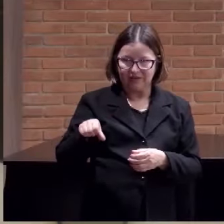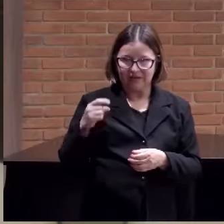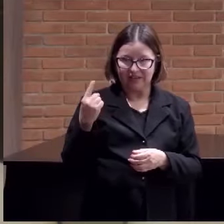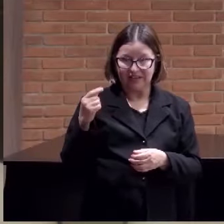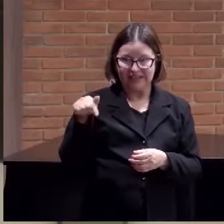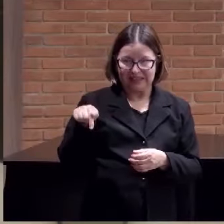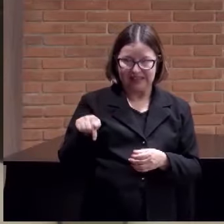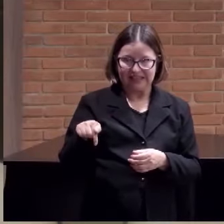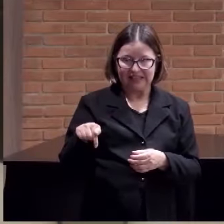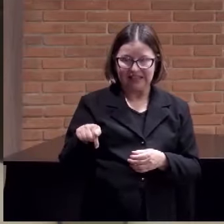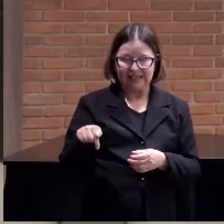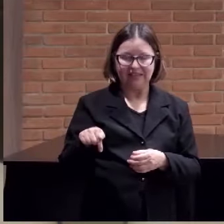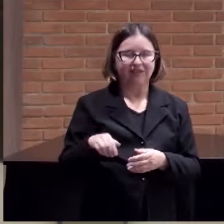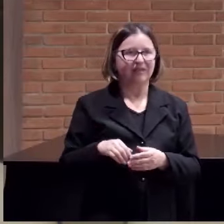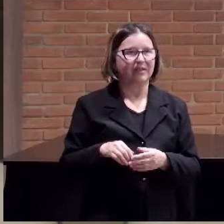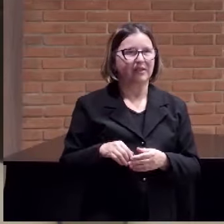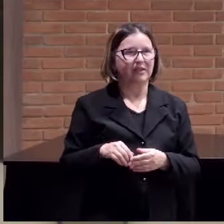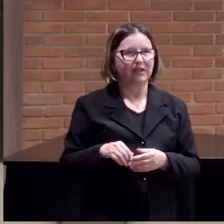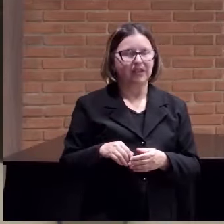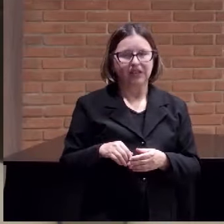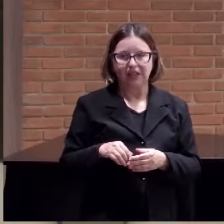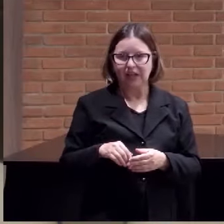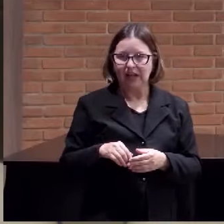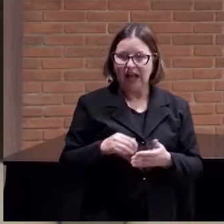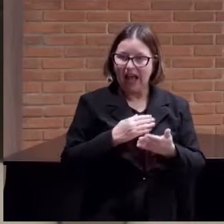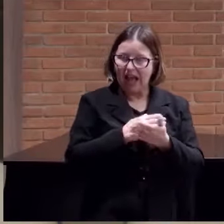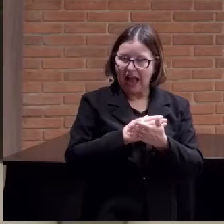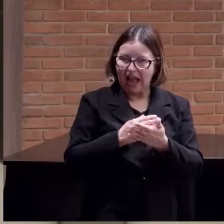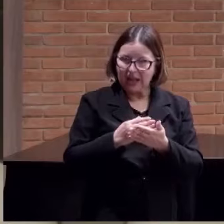do rito escocês da maçonaria.